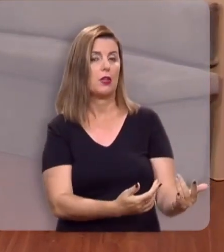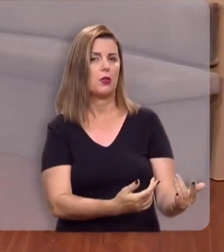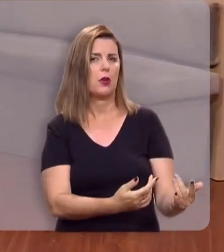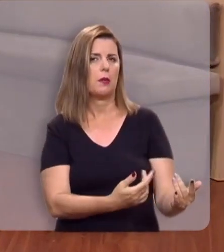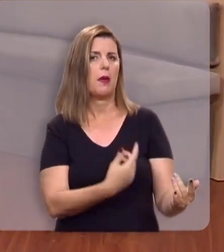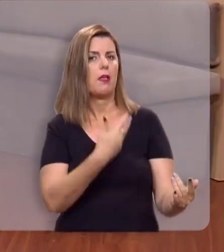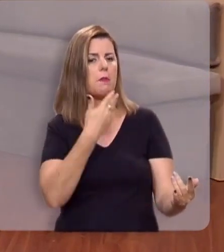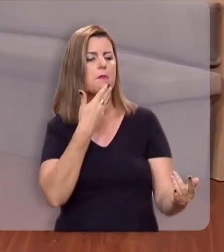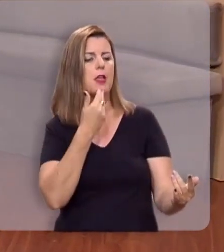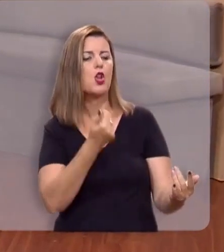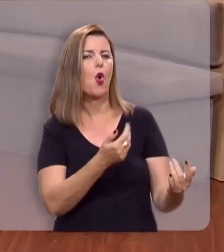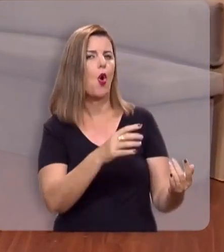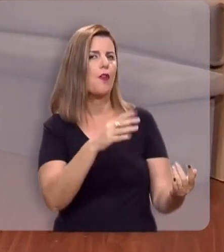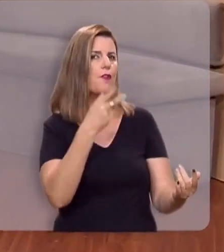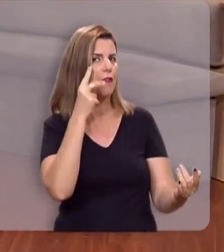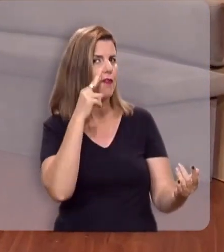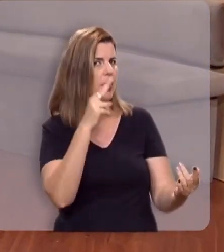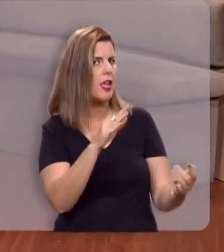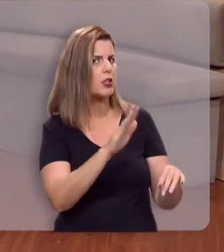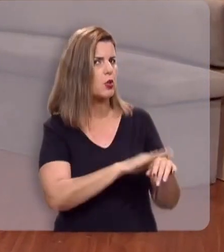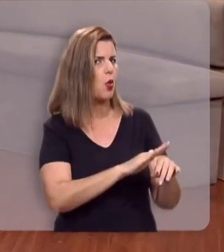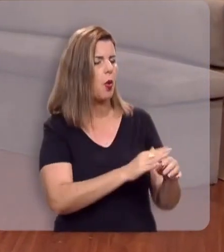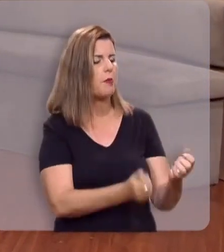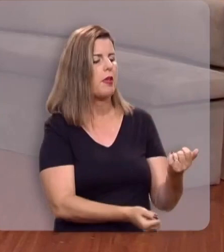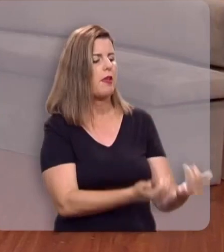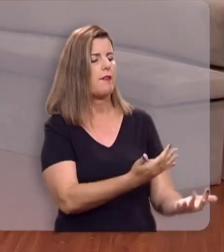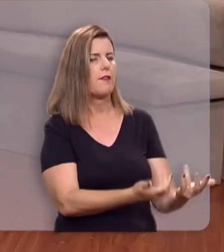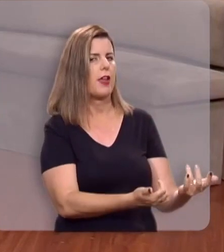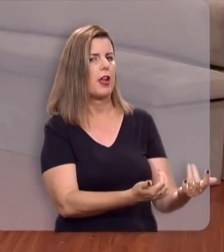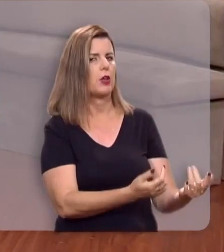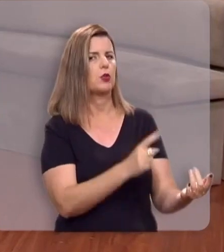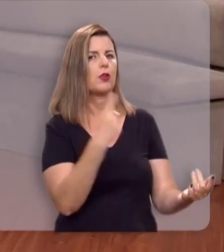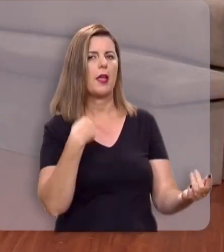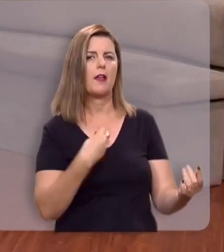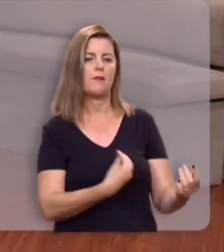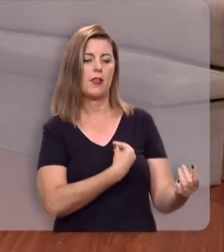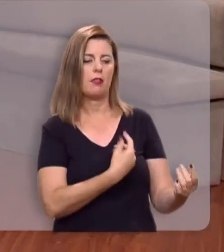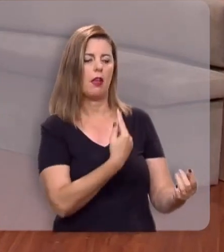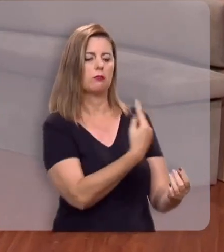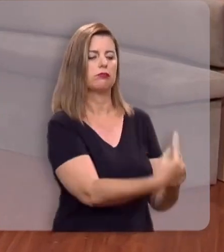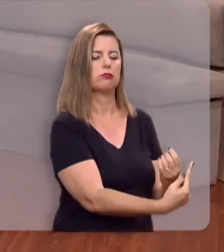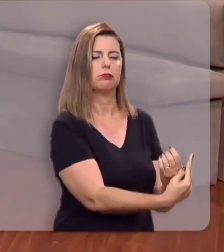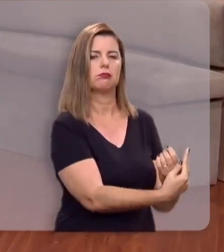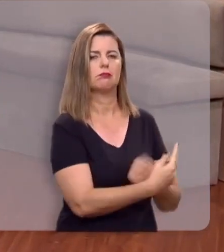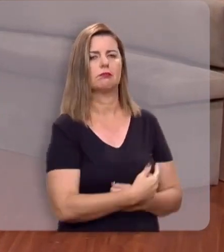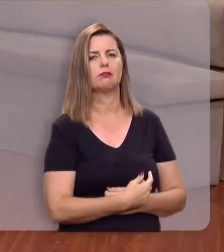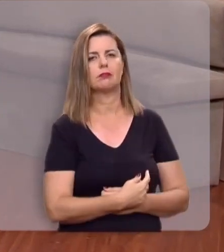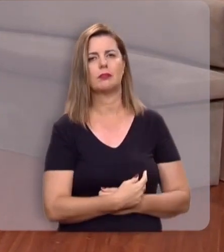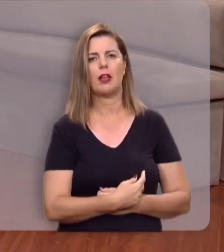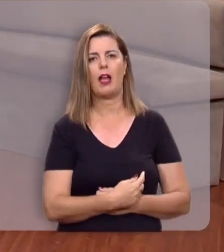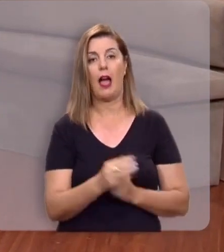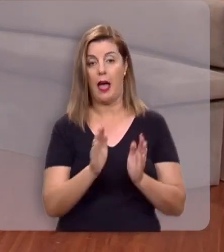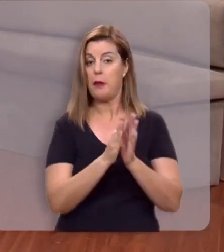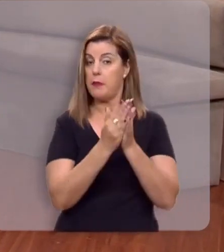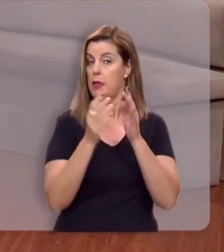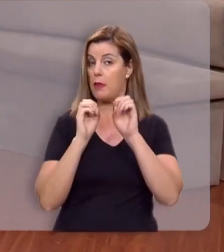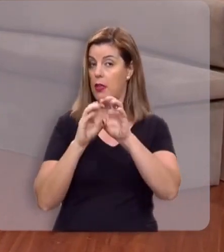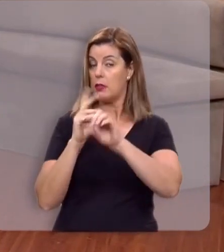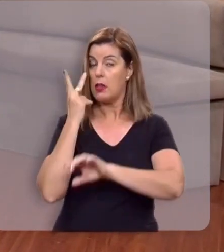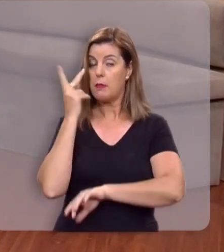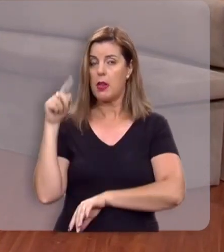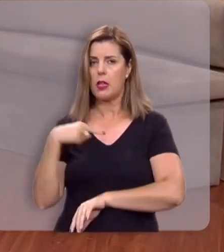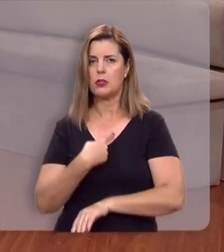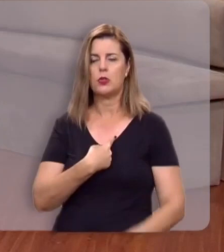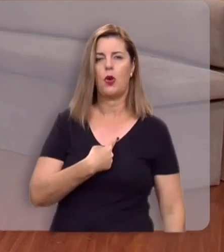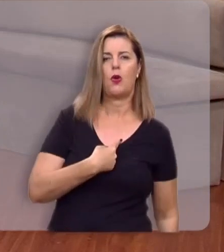lá. A Bíblia nos orienta a fugirmos da ira vindoura. E a única maneira